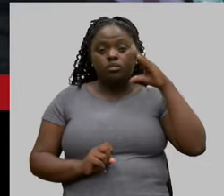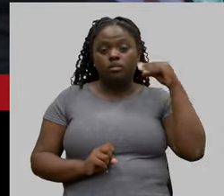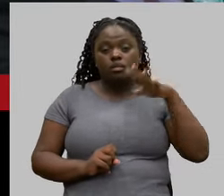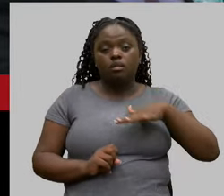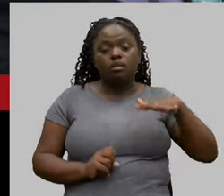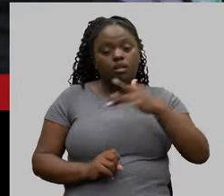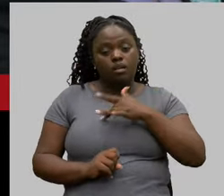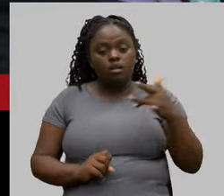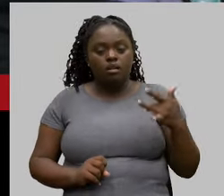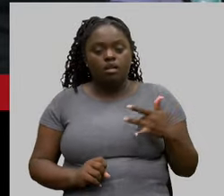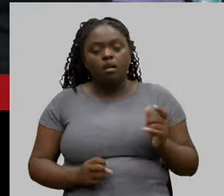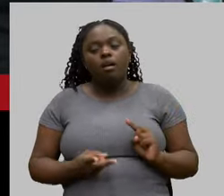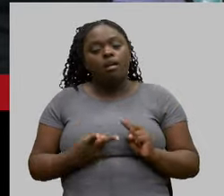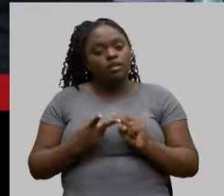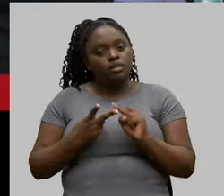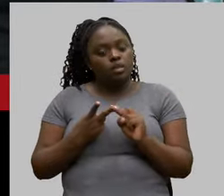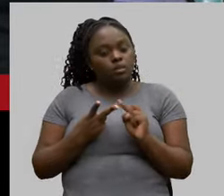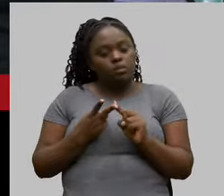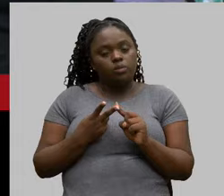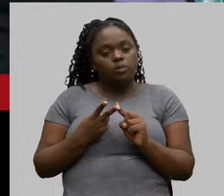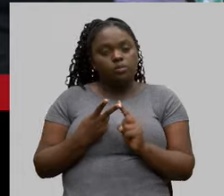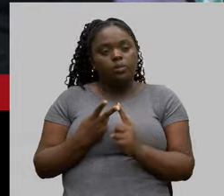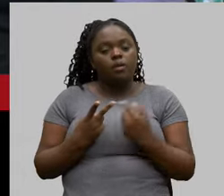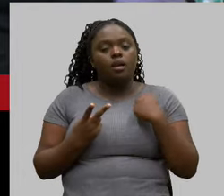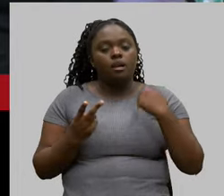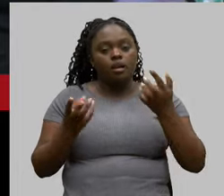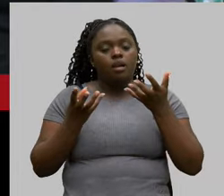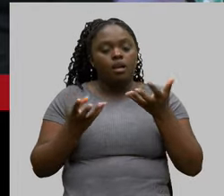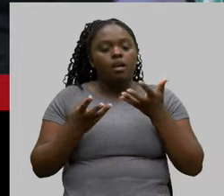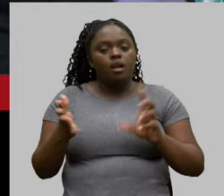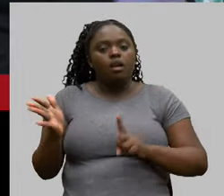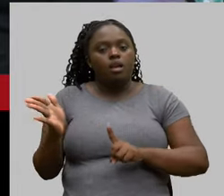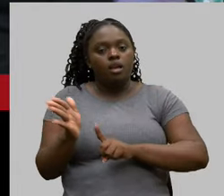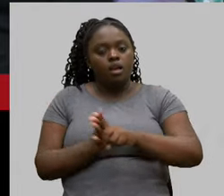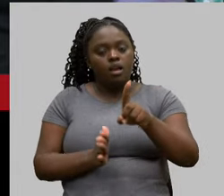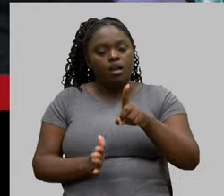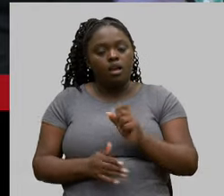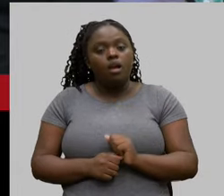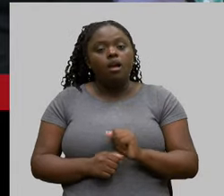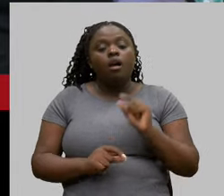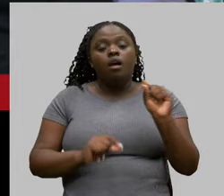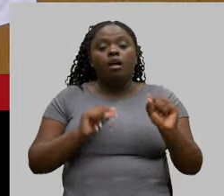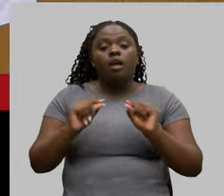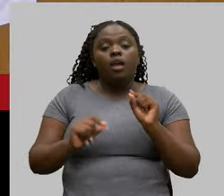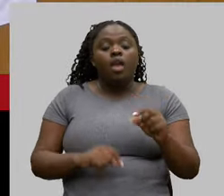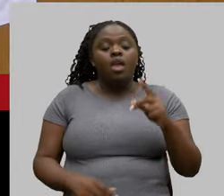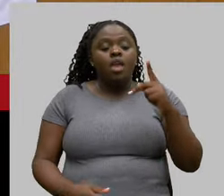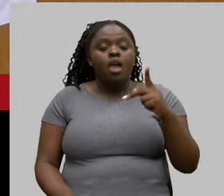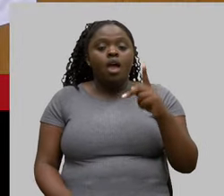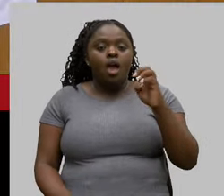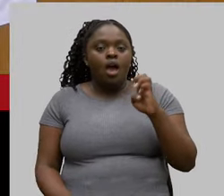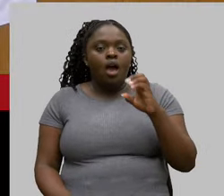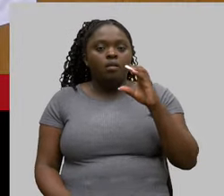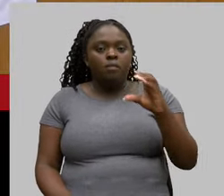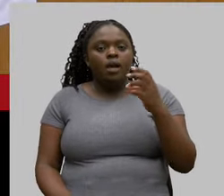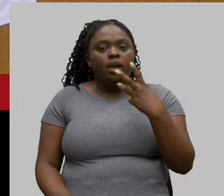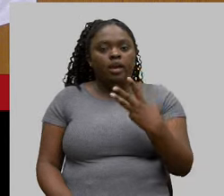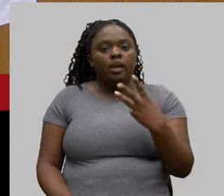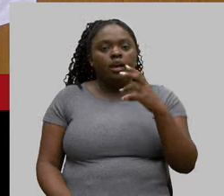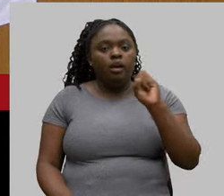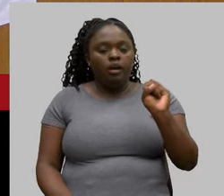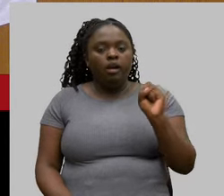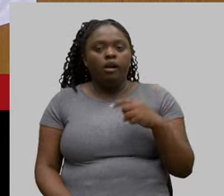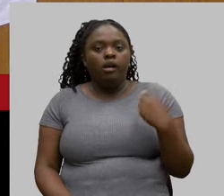tá em segundo lugar eu gostaria de perguntar pro Dr Nazário sobre a questão da PEC 38 né que